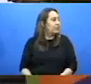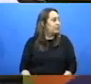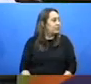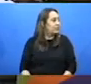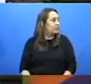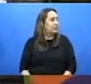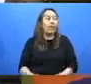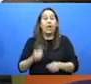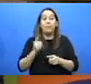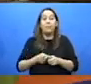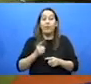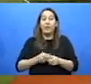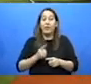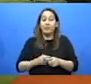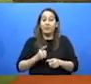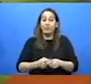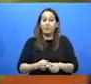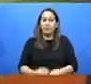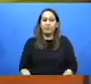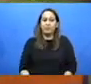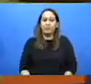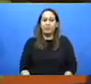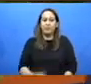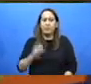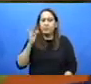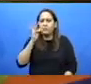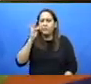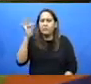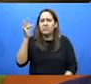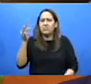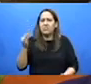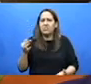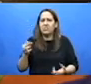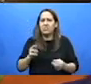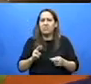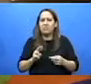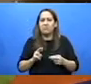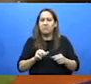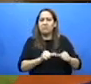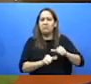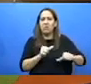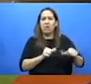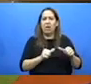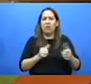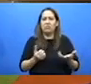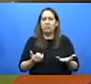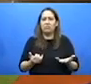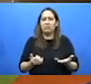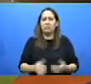isso aconteceu? Por que as flores ficaram dessa cor? Pensam?